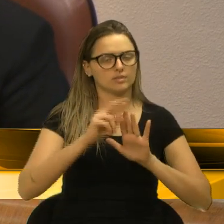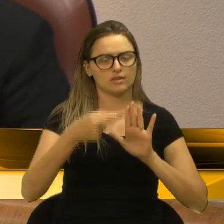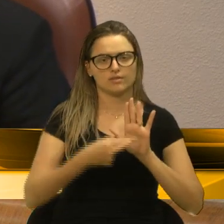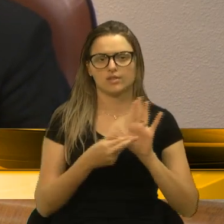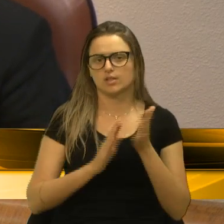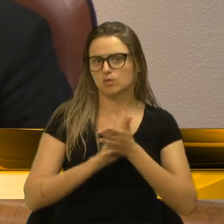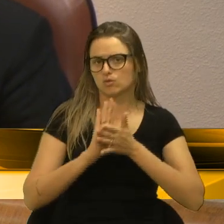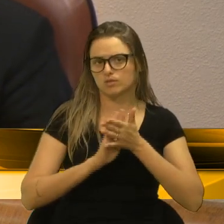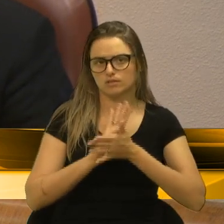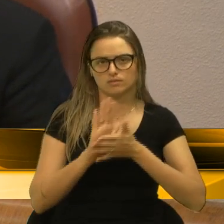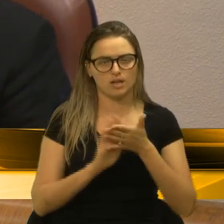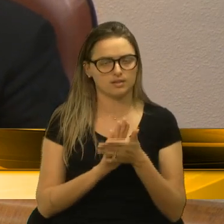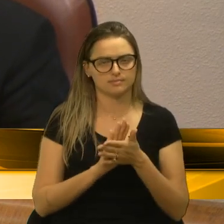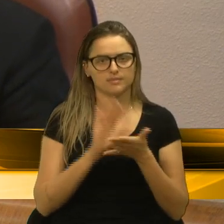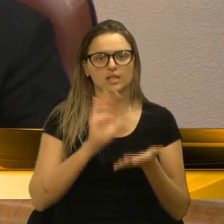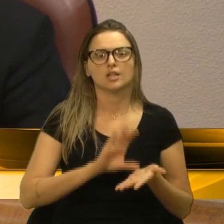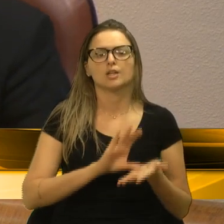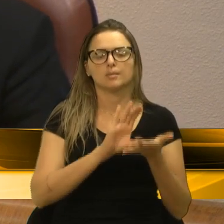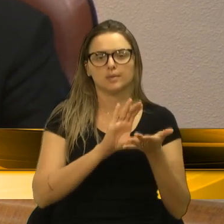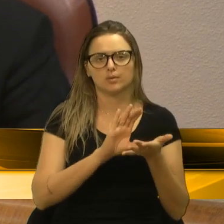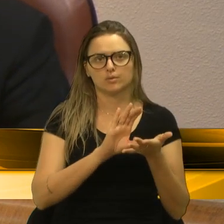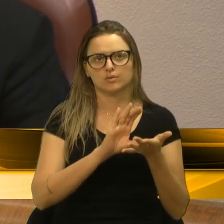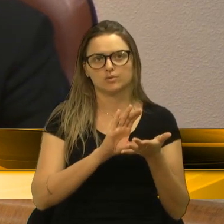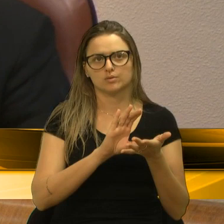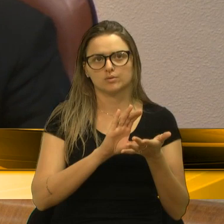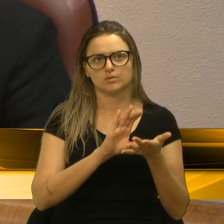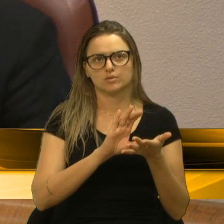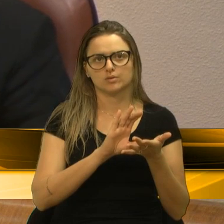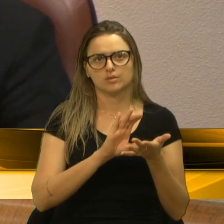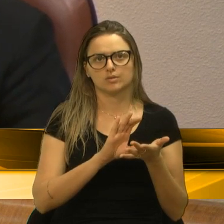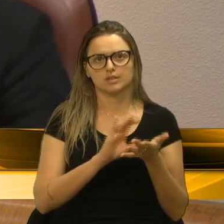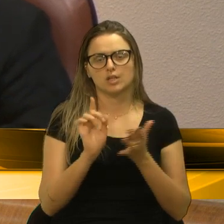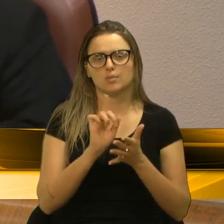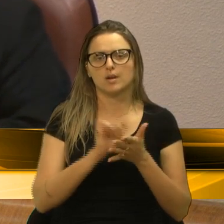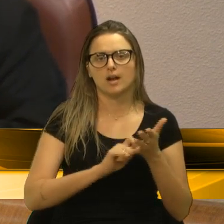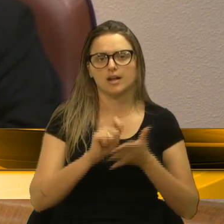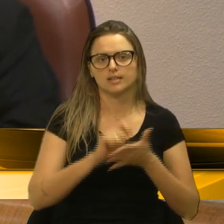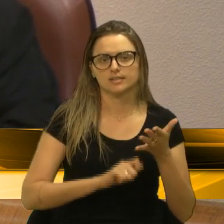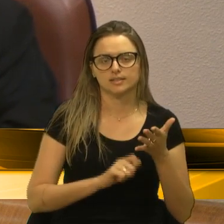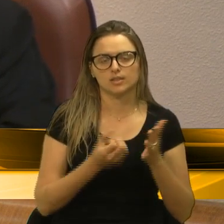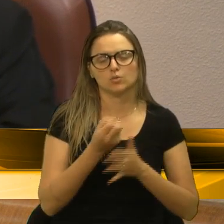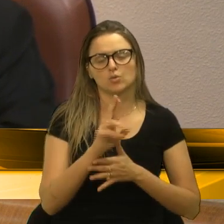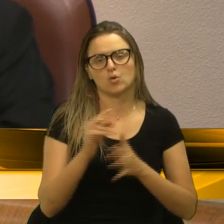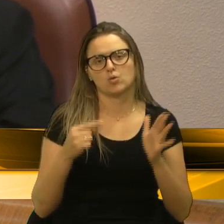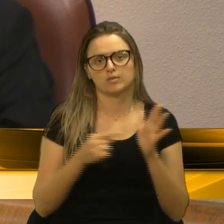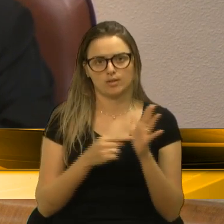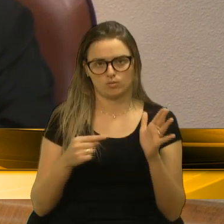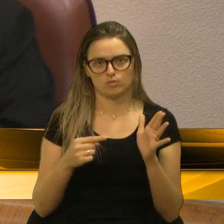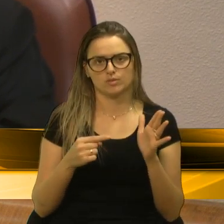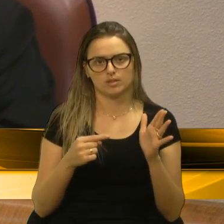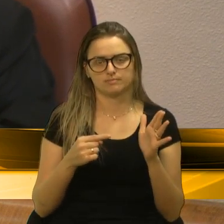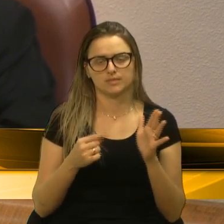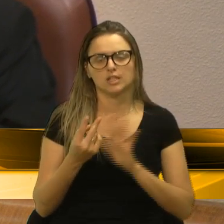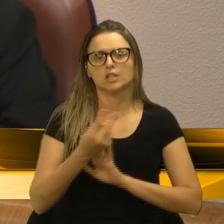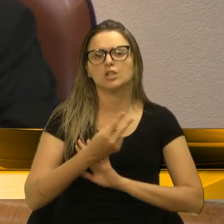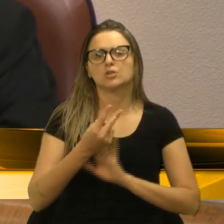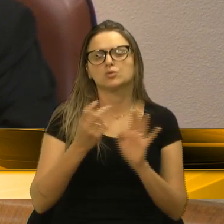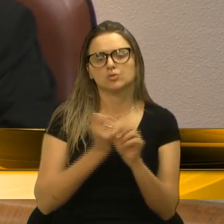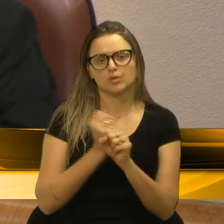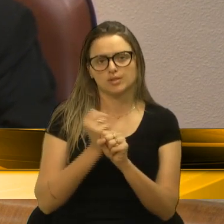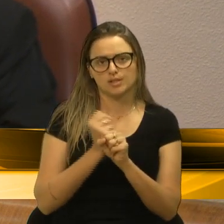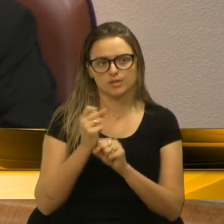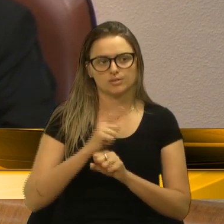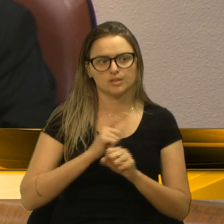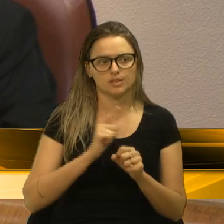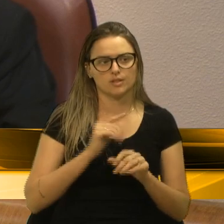emitida pelo Conselho para homologação do denunciado e que, nos 2 anos que foi